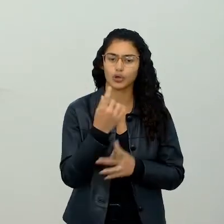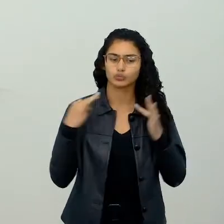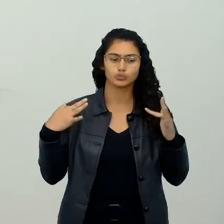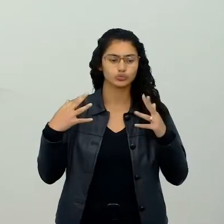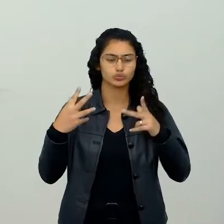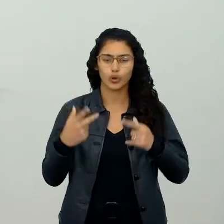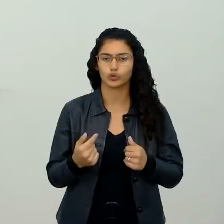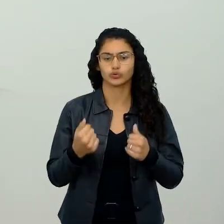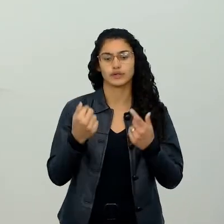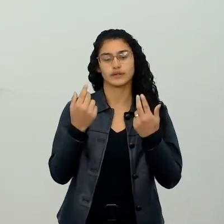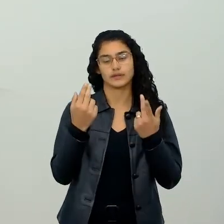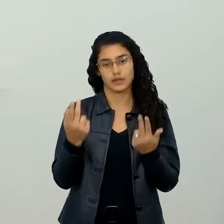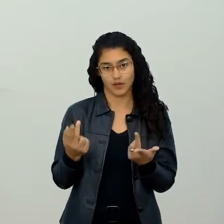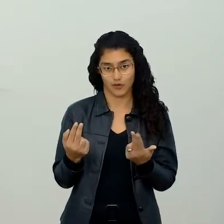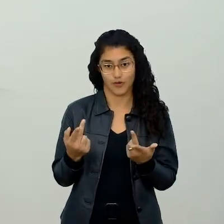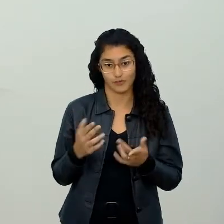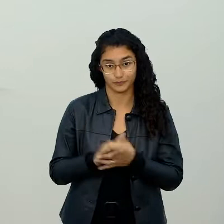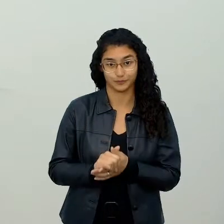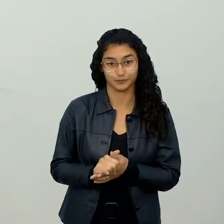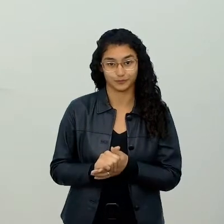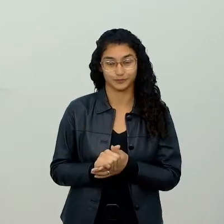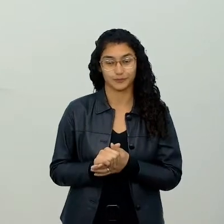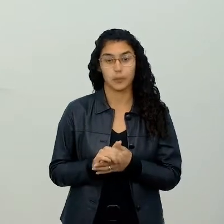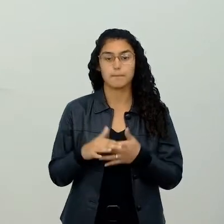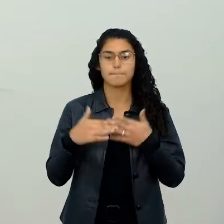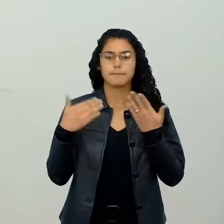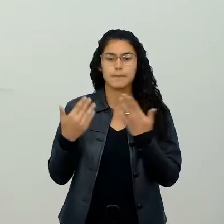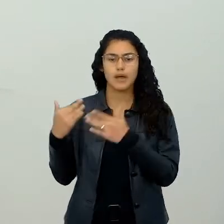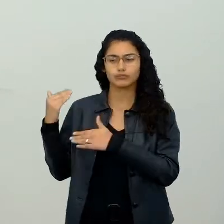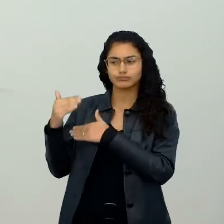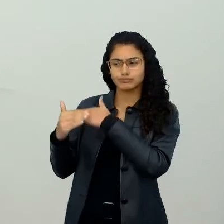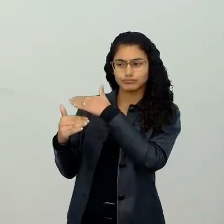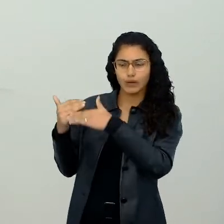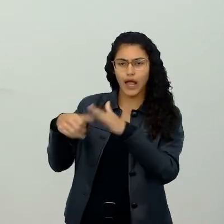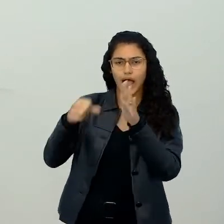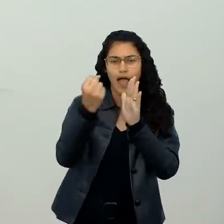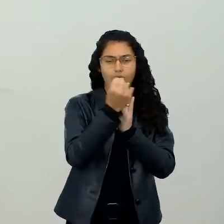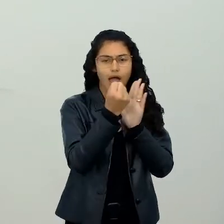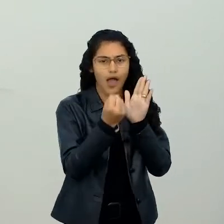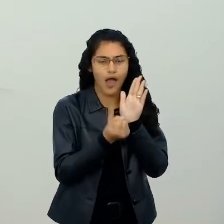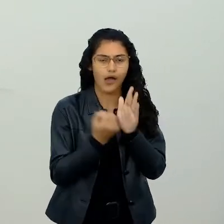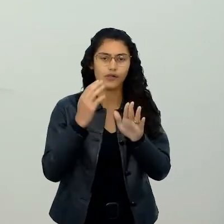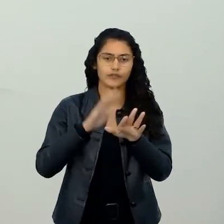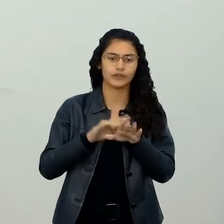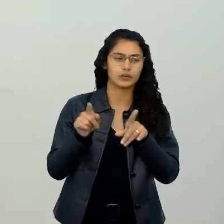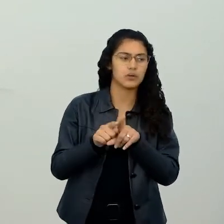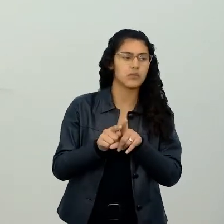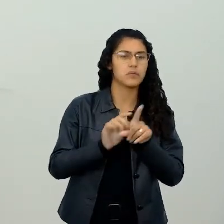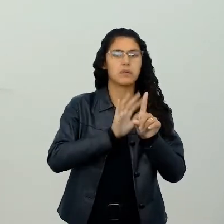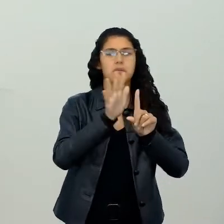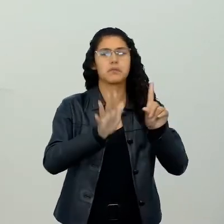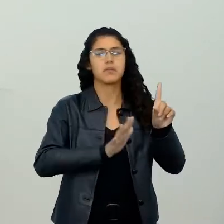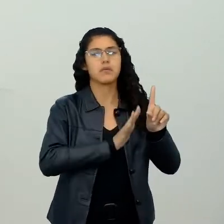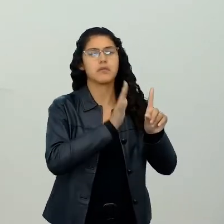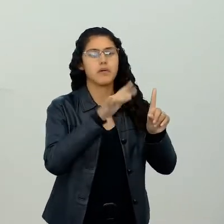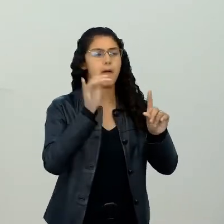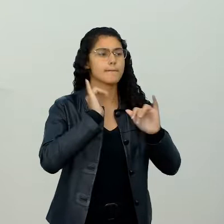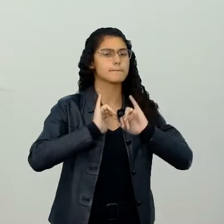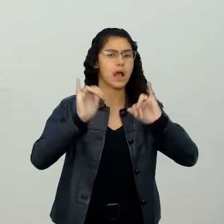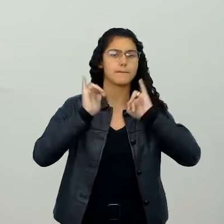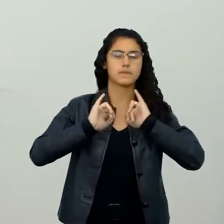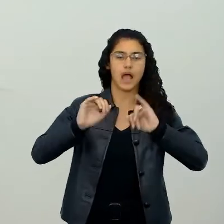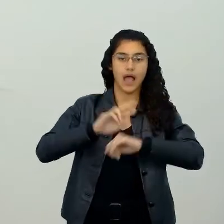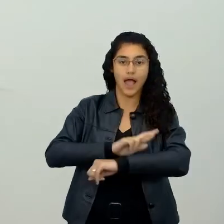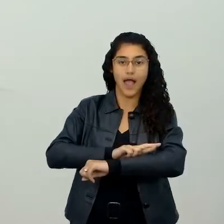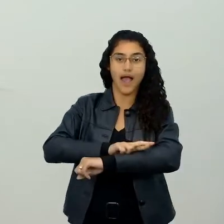pertencemos à mesma raça, mas durante séculos, né, foi forjado um discurso de